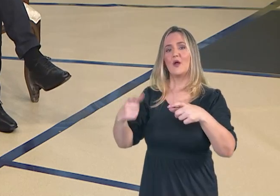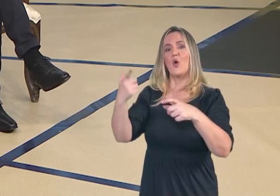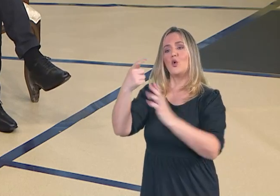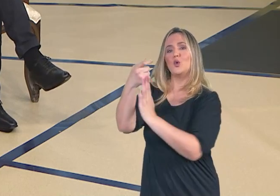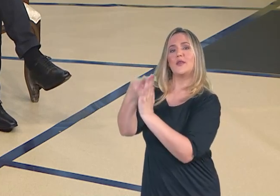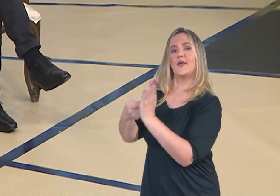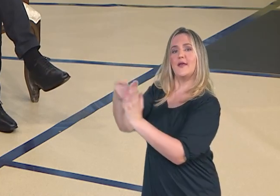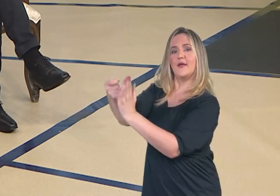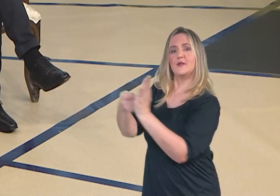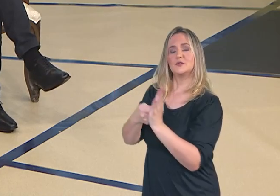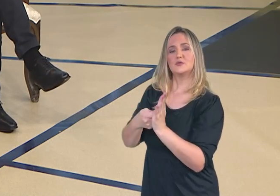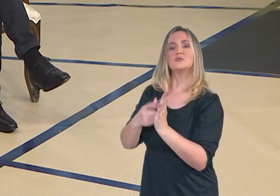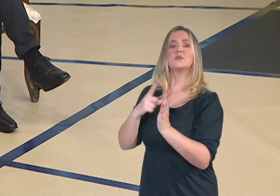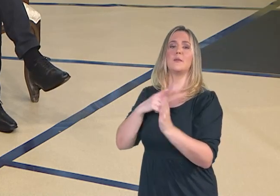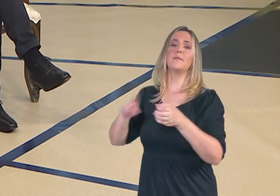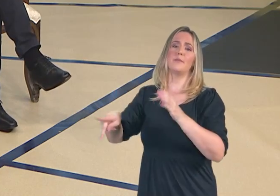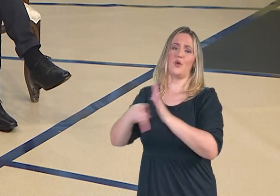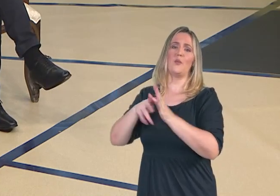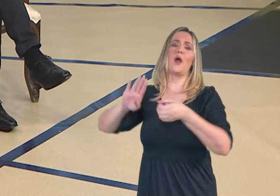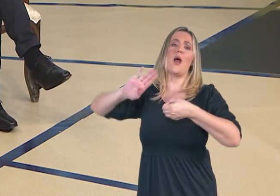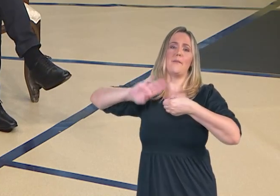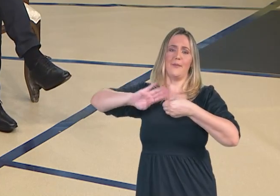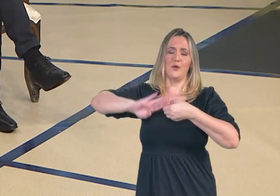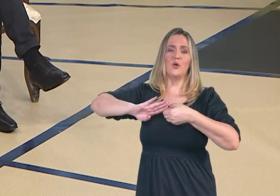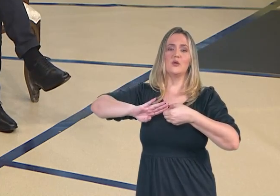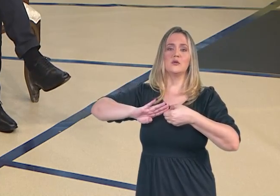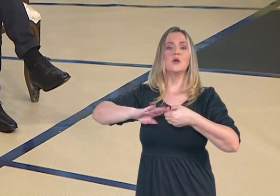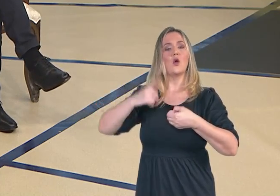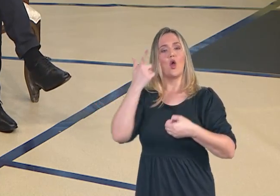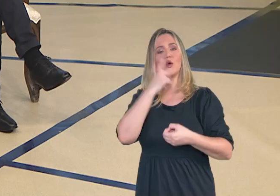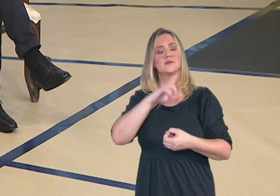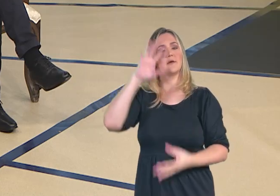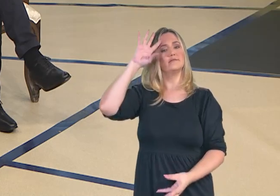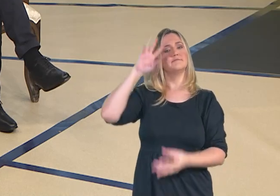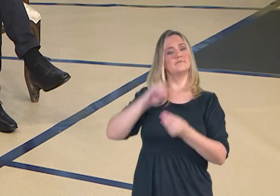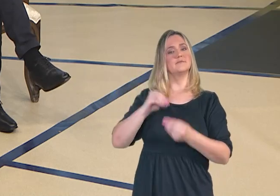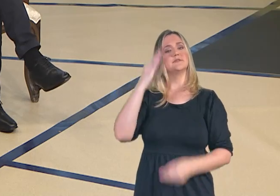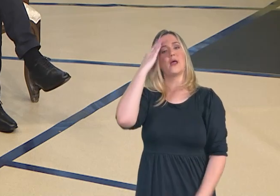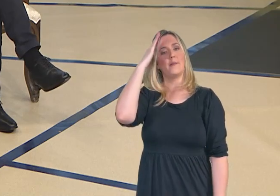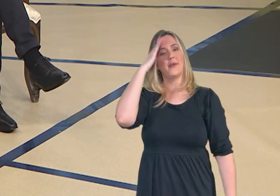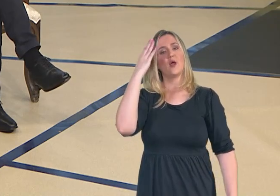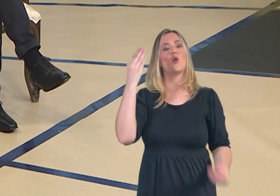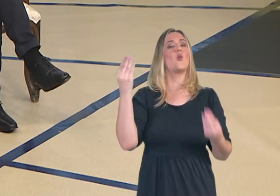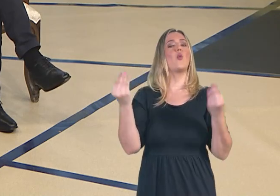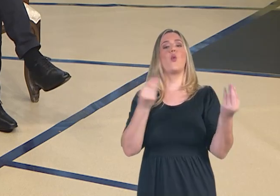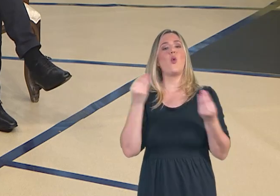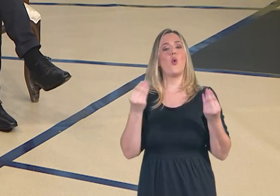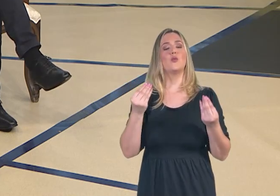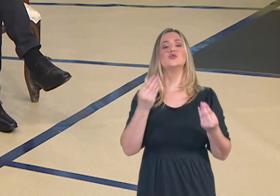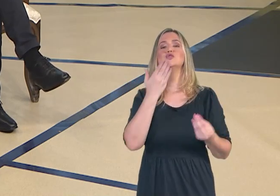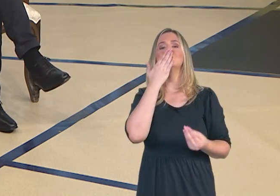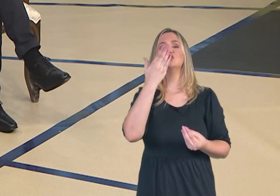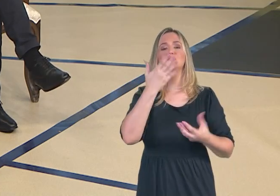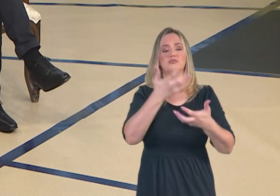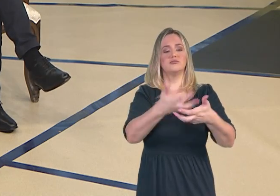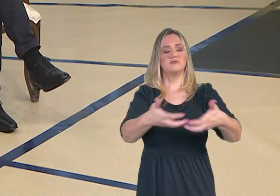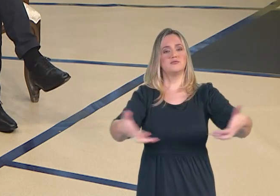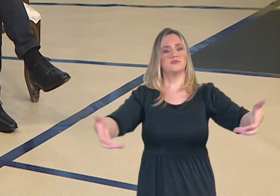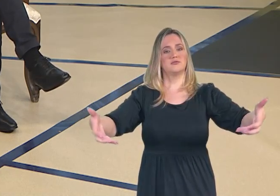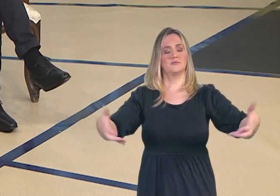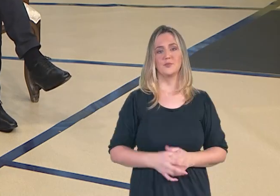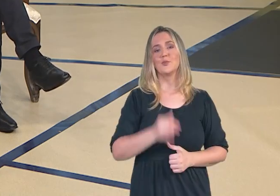da Babilônia, da época de Hammurabi, talvez eu possa fornecer para você uma ideia do cardápio da mesa de